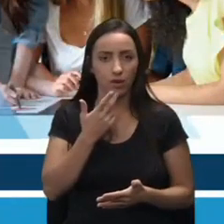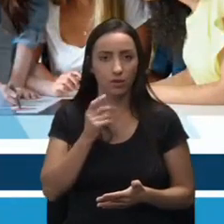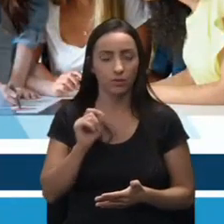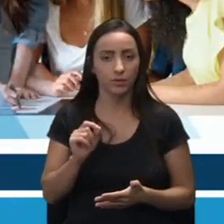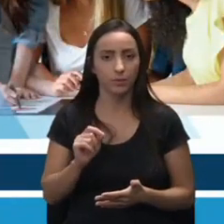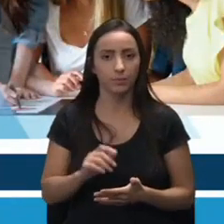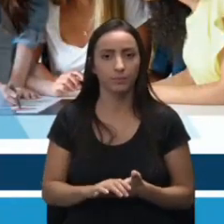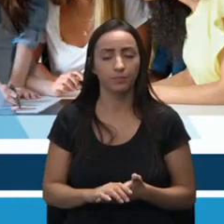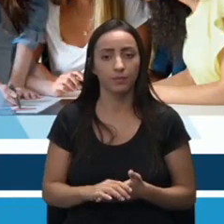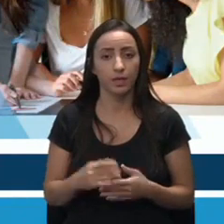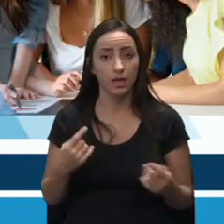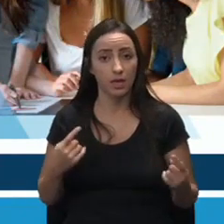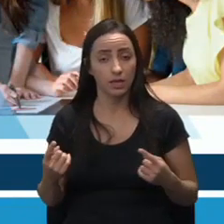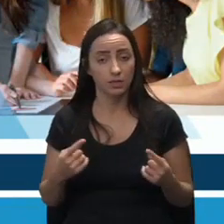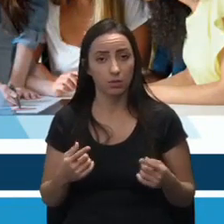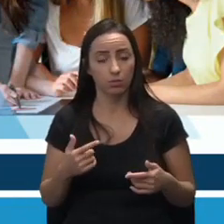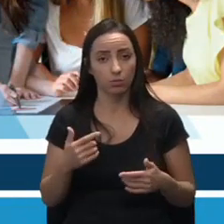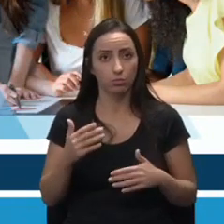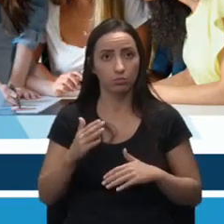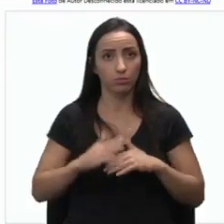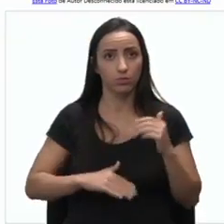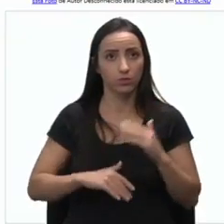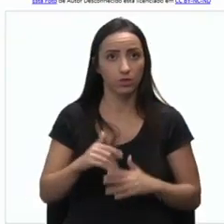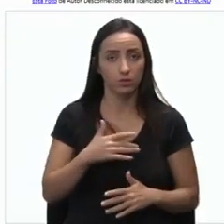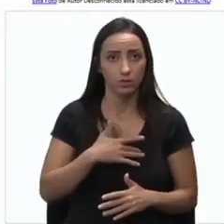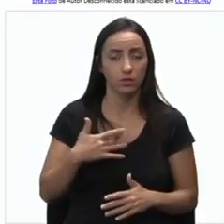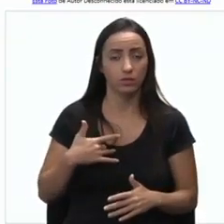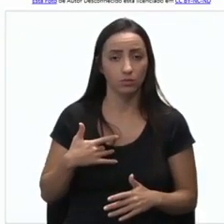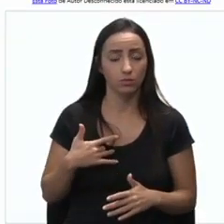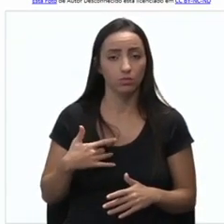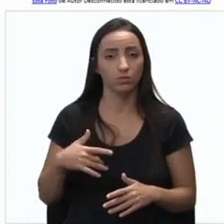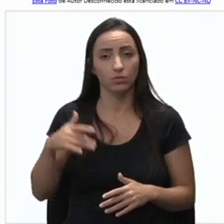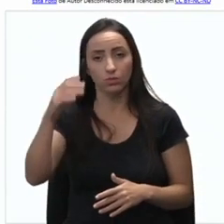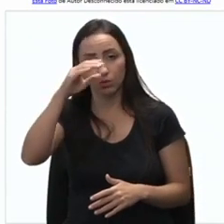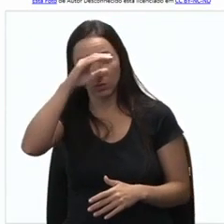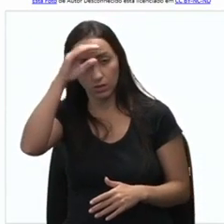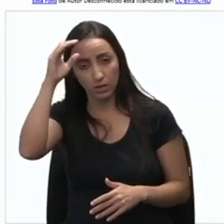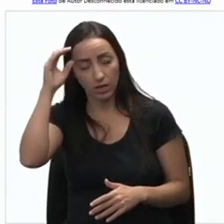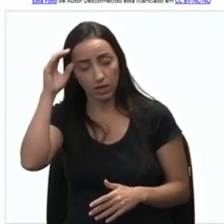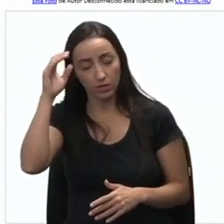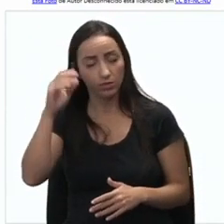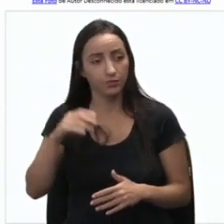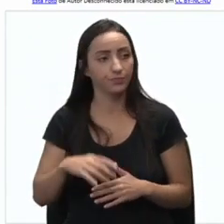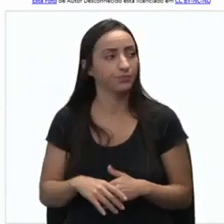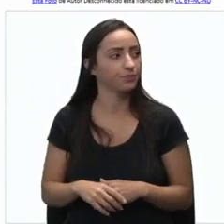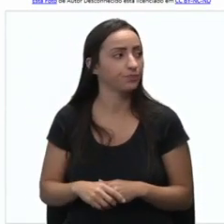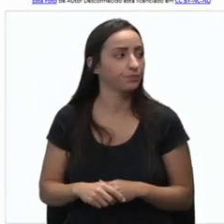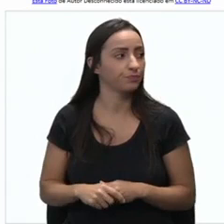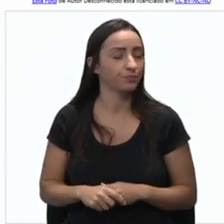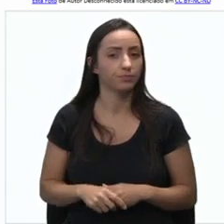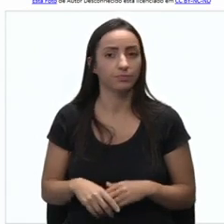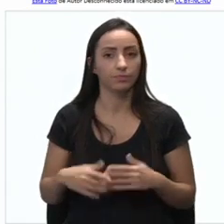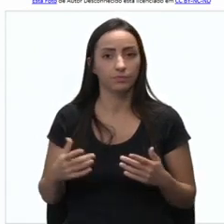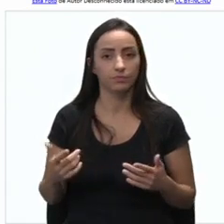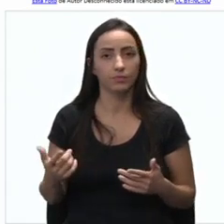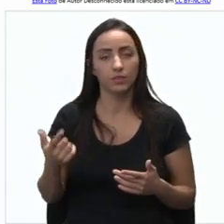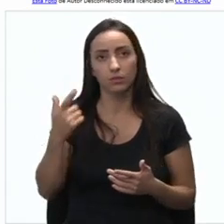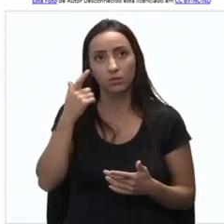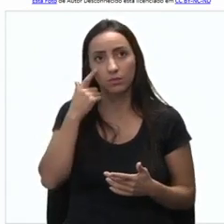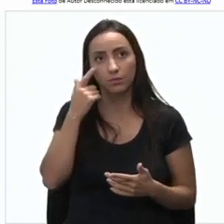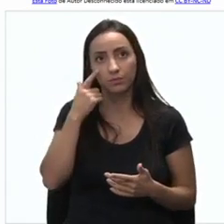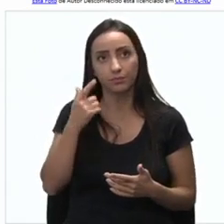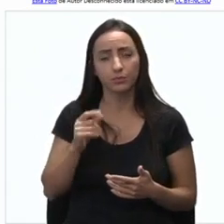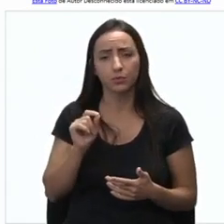sobre relação profissional de saúde com o seu cliente. Mais uma vez, definindo aí o que é uma